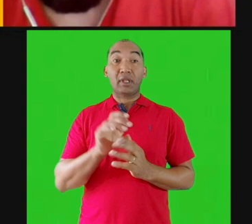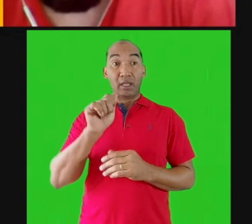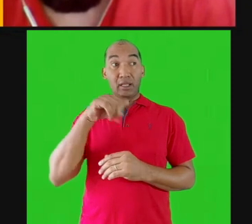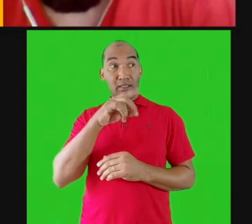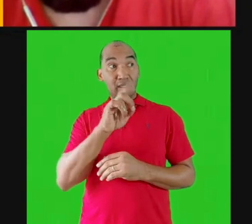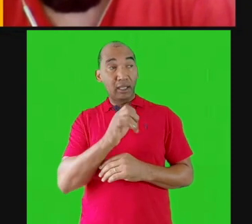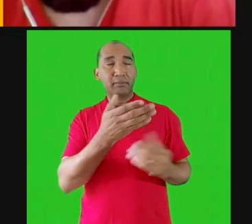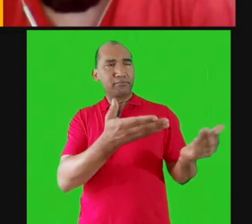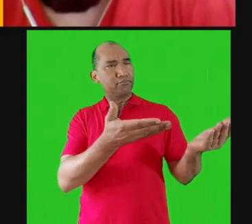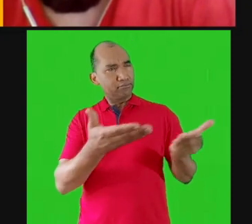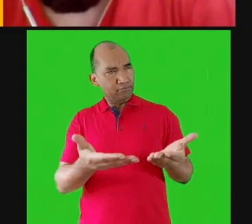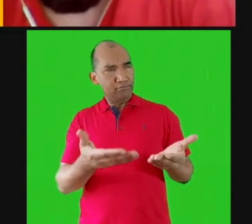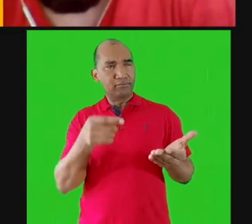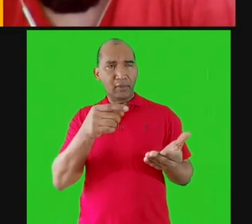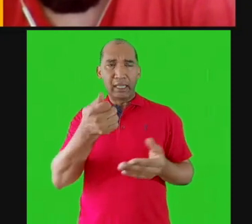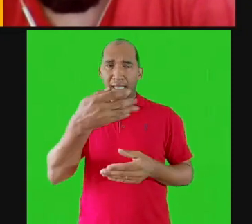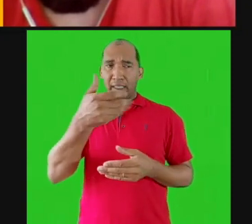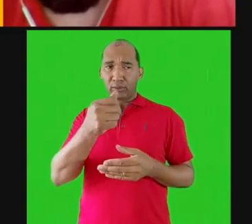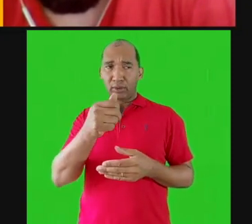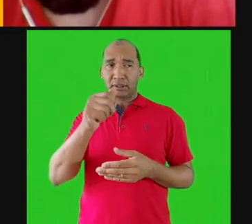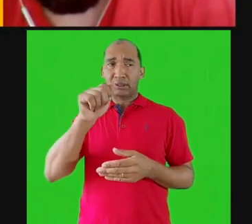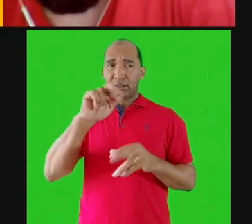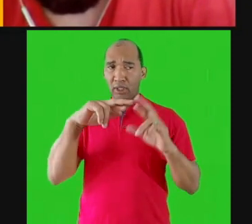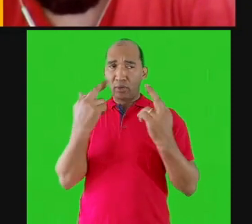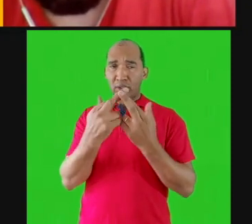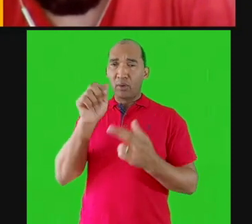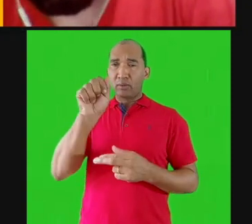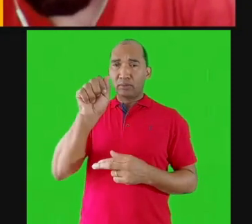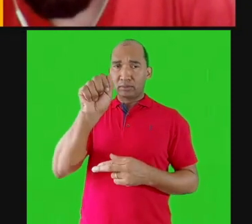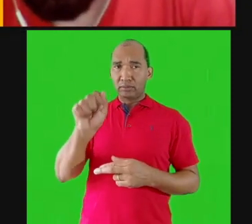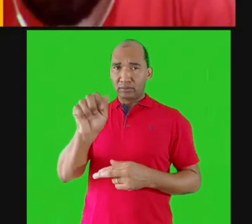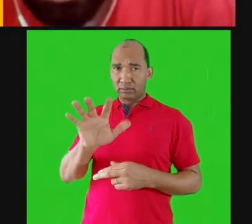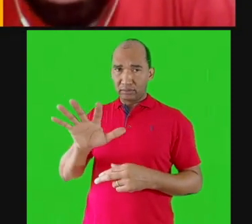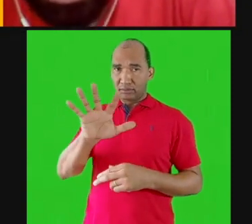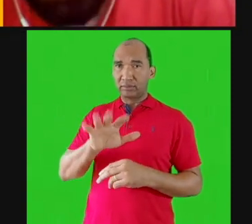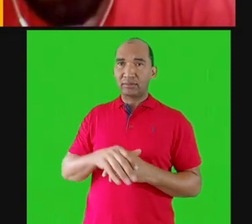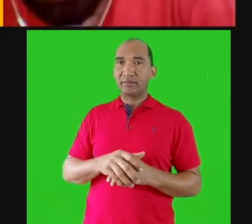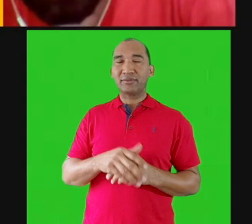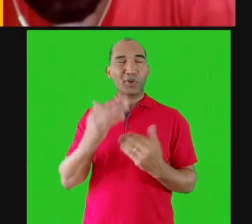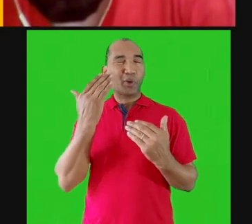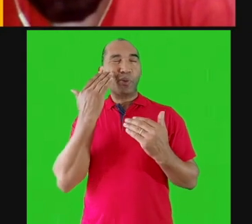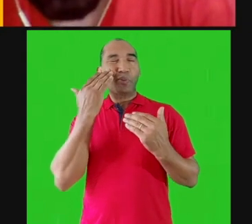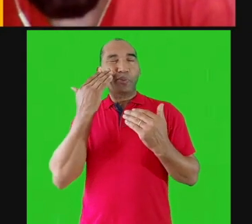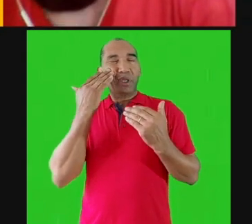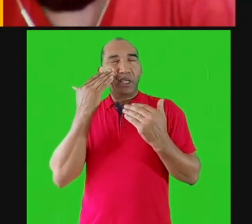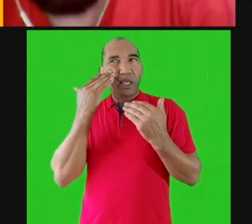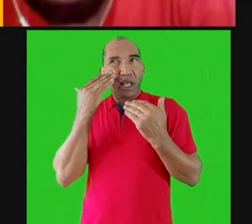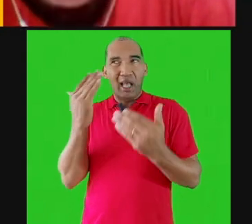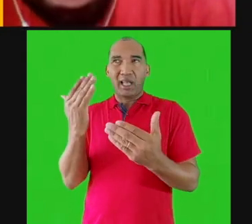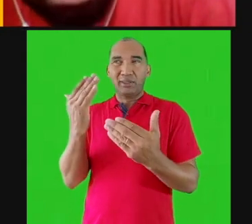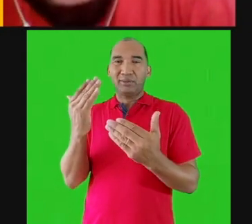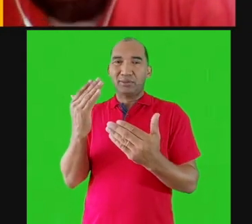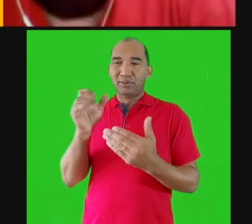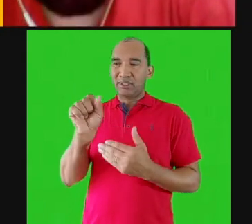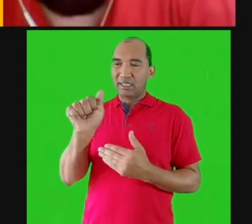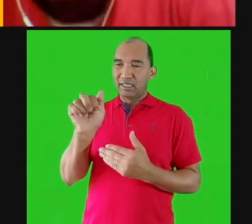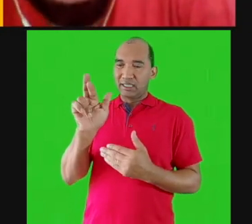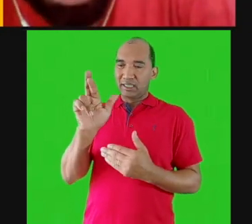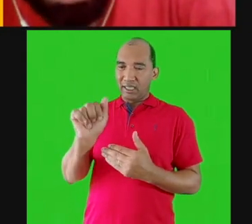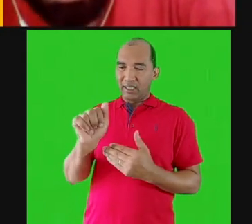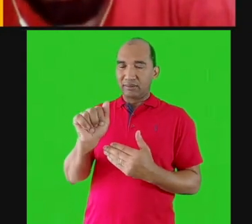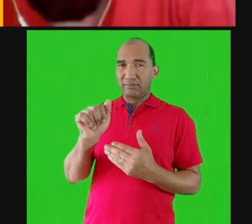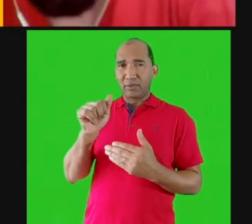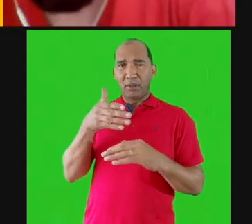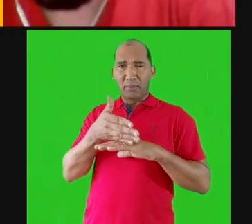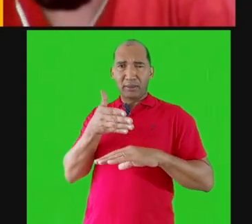muito bem-vindo à 14ª Amped Sudeste. Muito obrigado, Sara. Desde já agradeço bastante essa participação